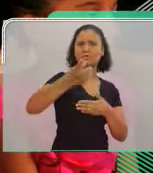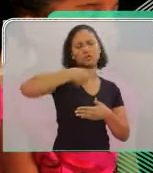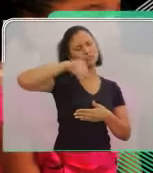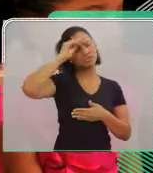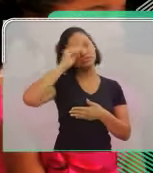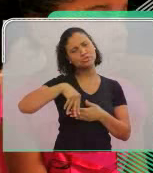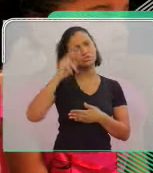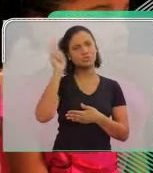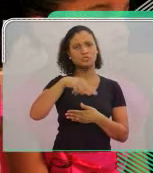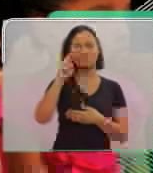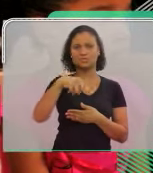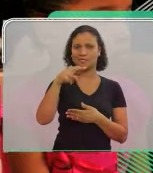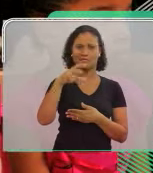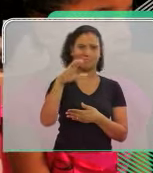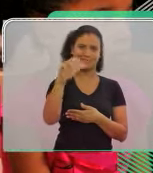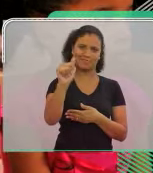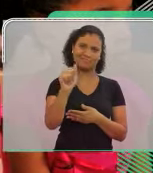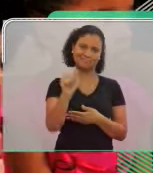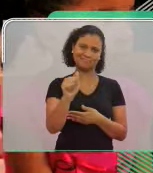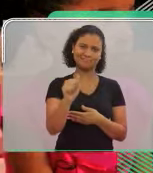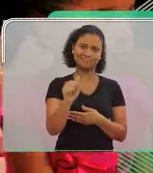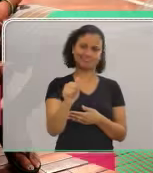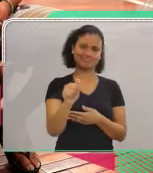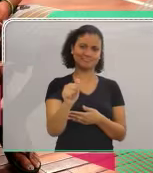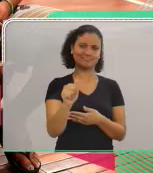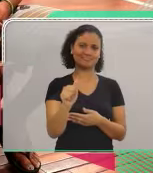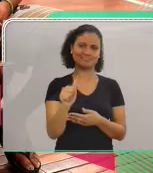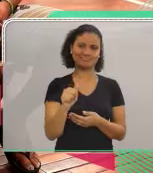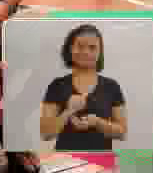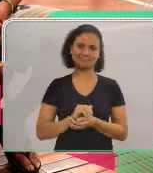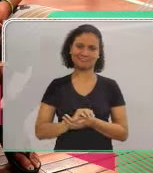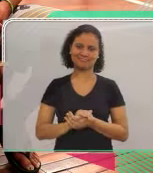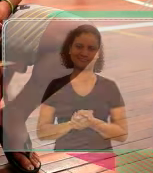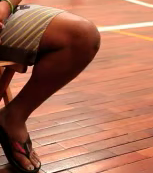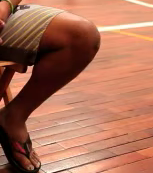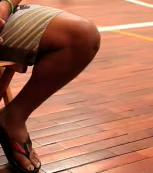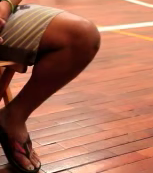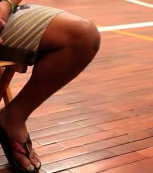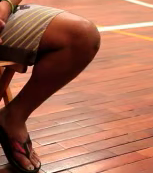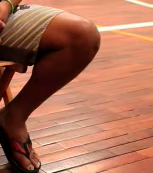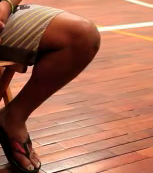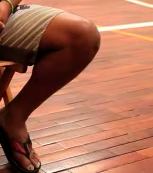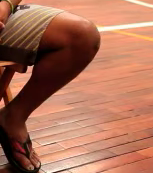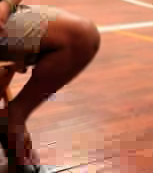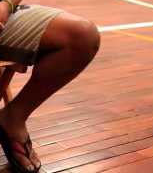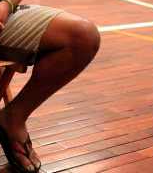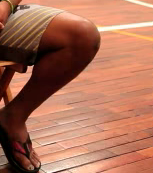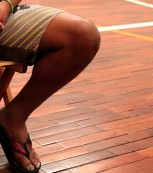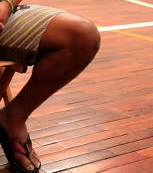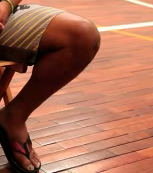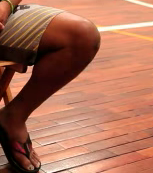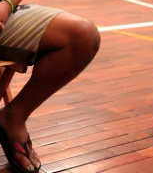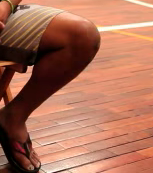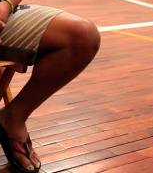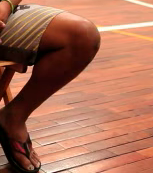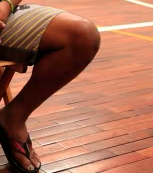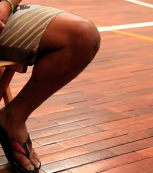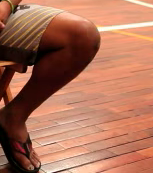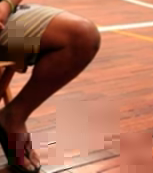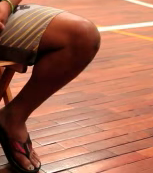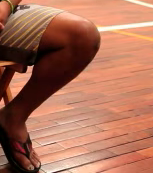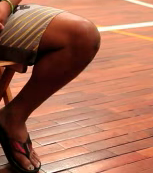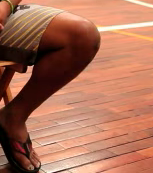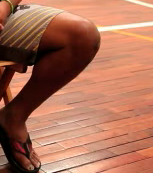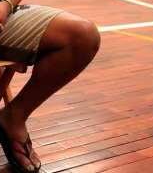se inspirar na gente, que não desista, porque a base de tudo, com certeza, é a nossa família. Sai daqui, de nós três,